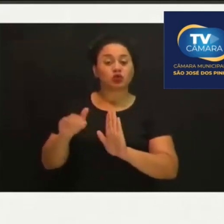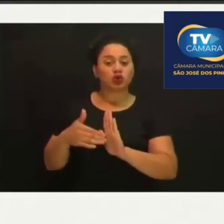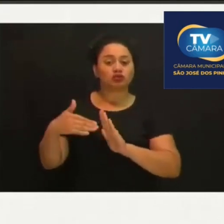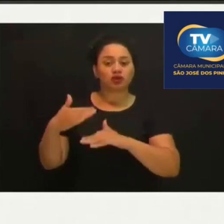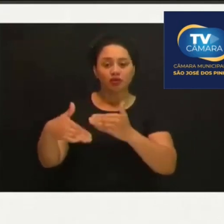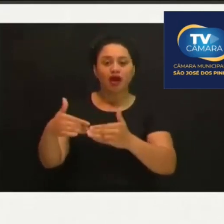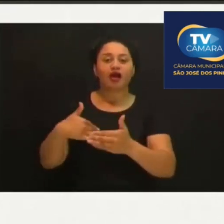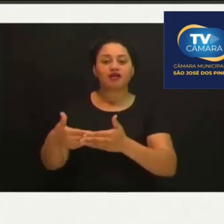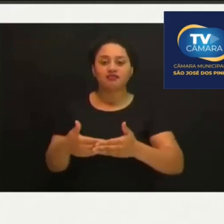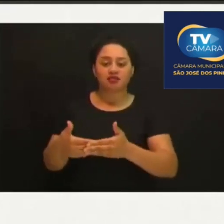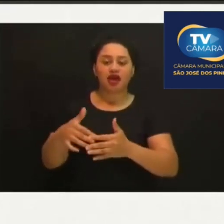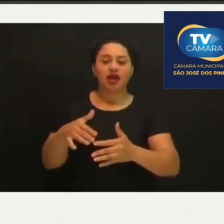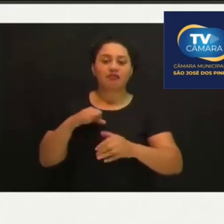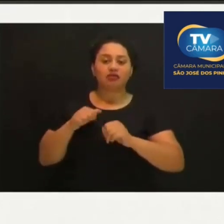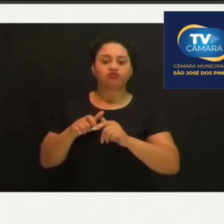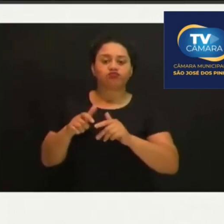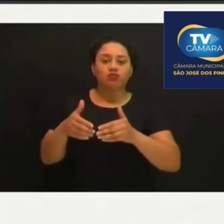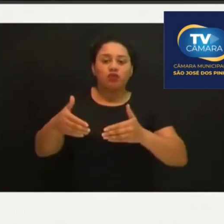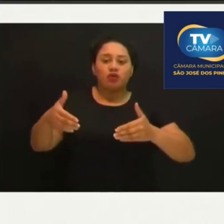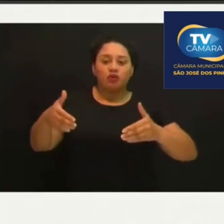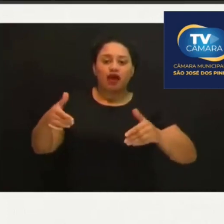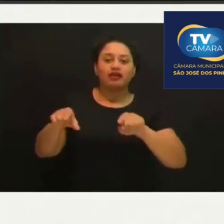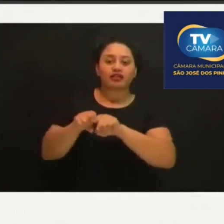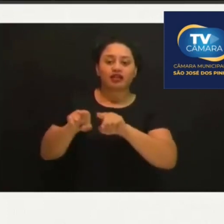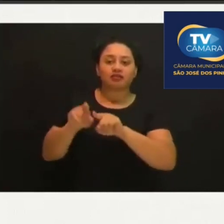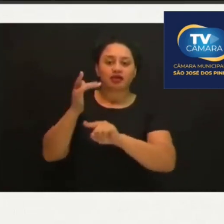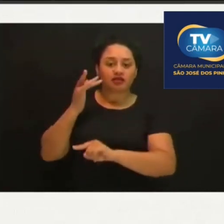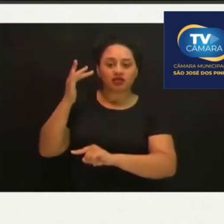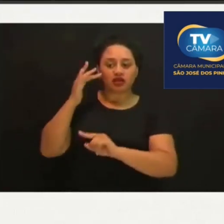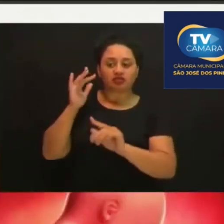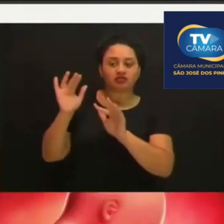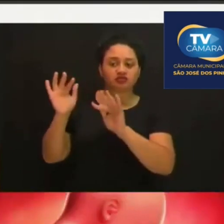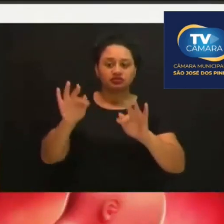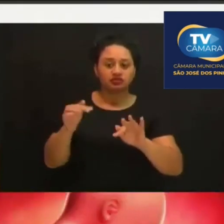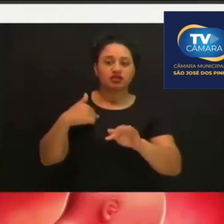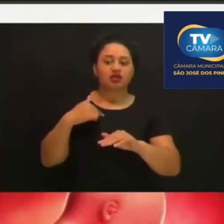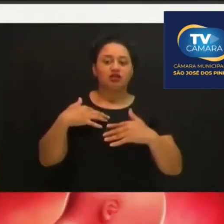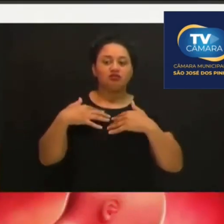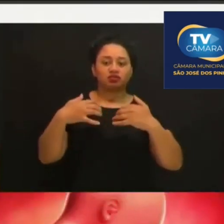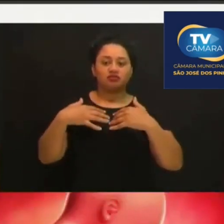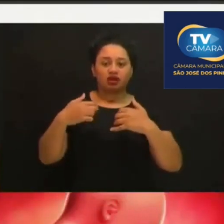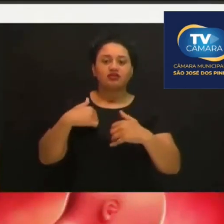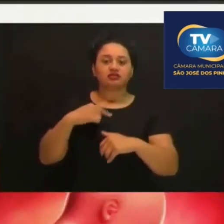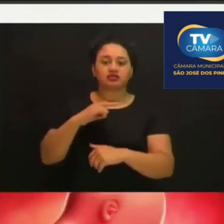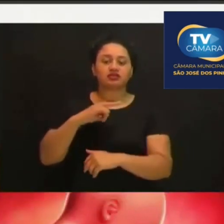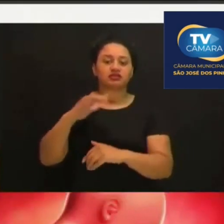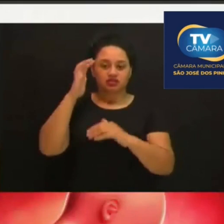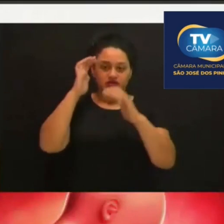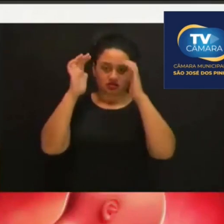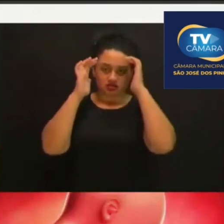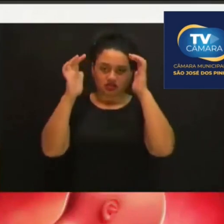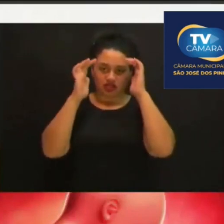vai ganhar peso e terminar amadurecimento, especialmente de pulmão e cérebro. O sistema nervoso já